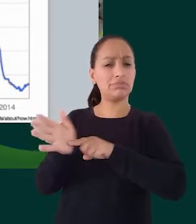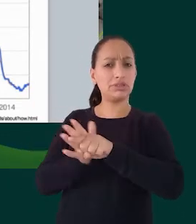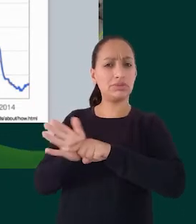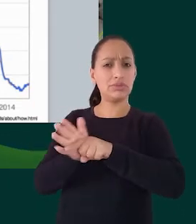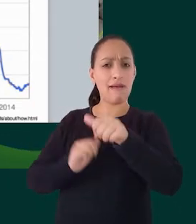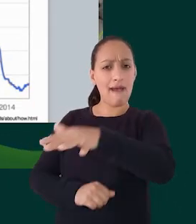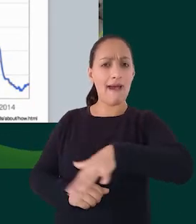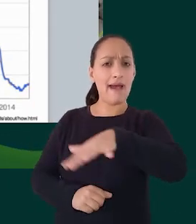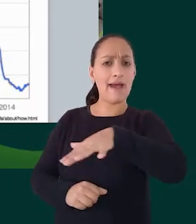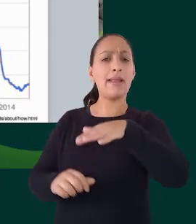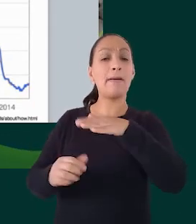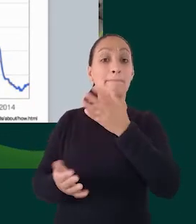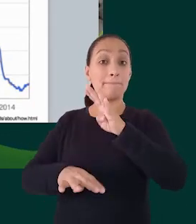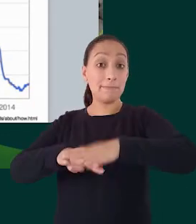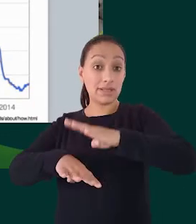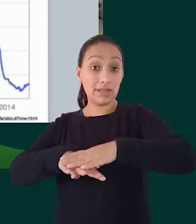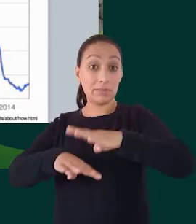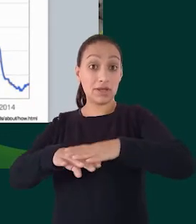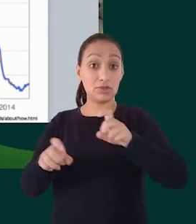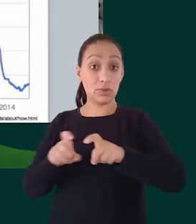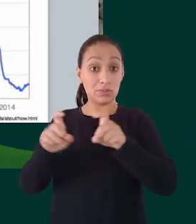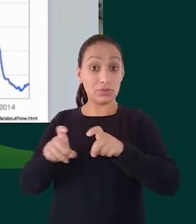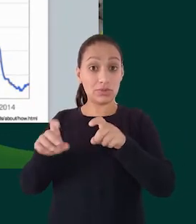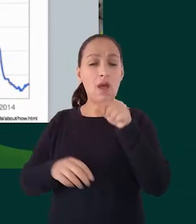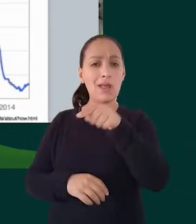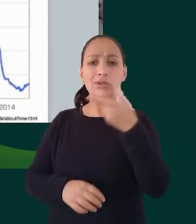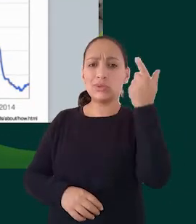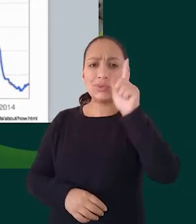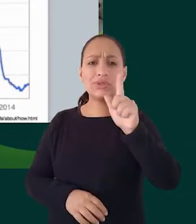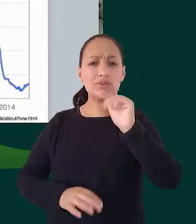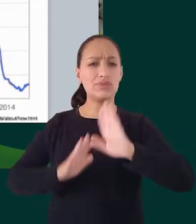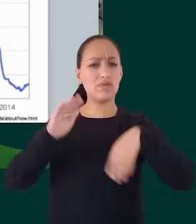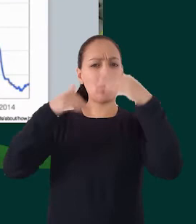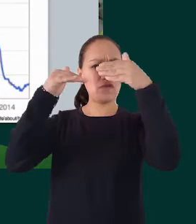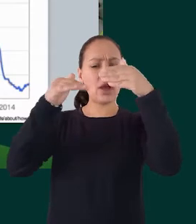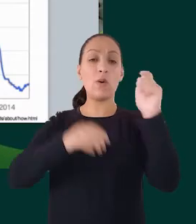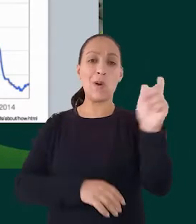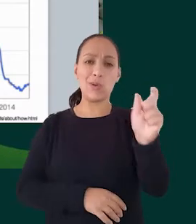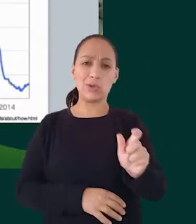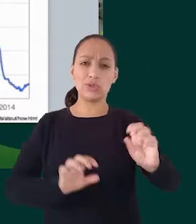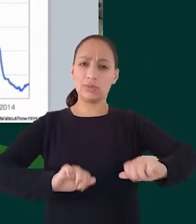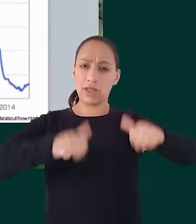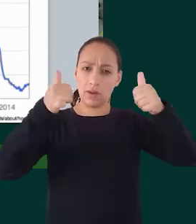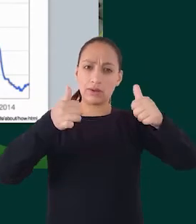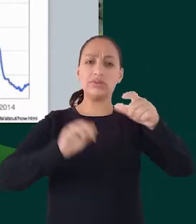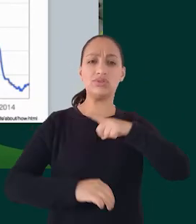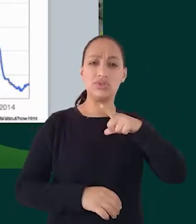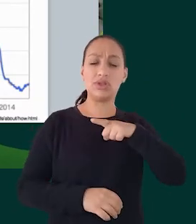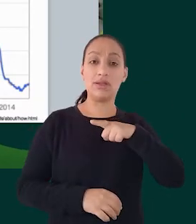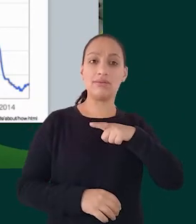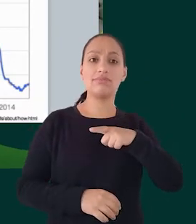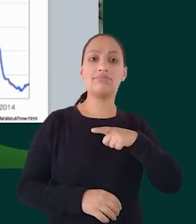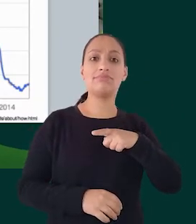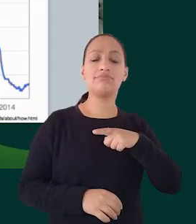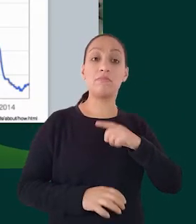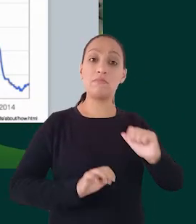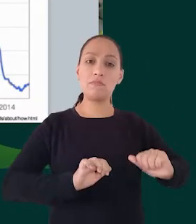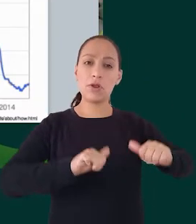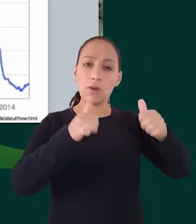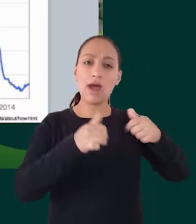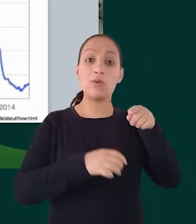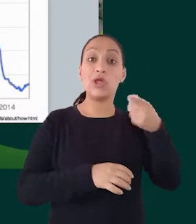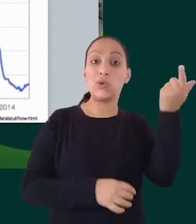matemática e computação, conseguiram desenvolver um algoritmo melhor que o que havia na Netflix e ganharam esse 1 milhão